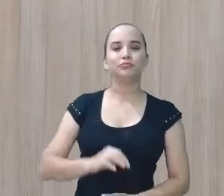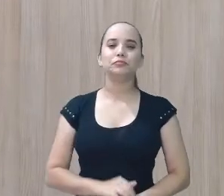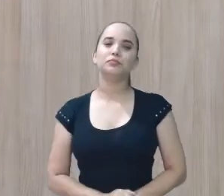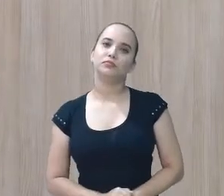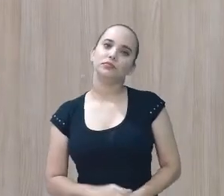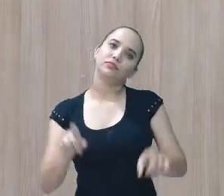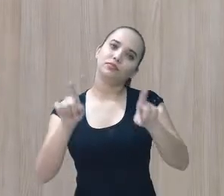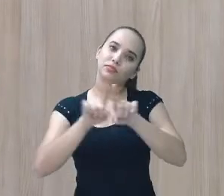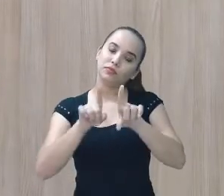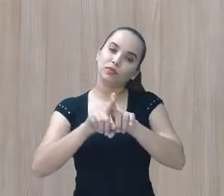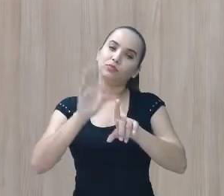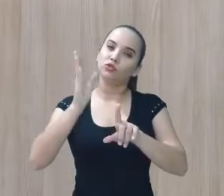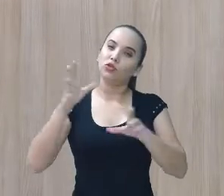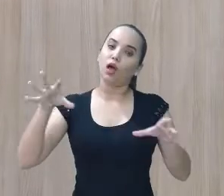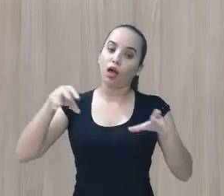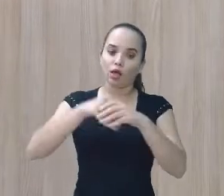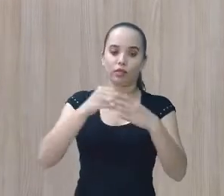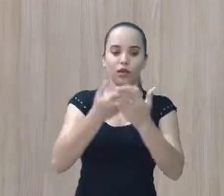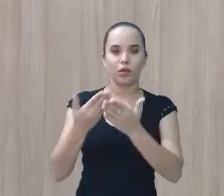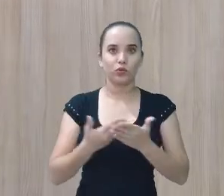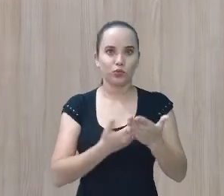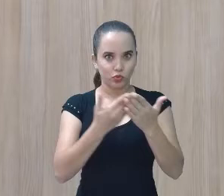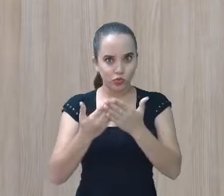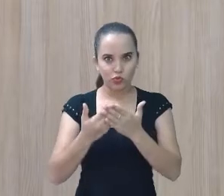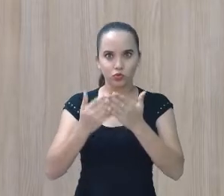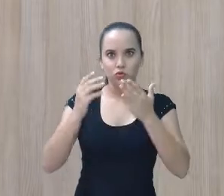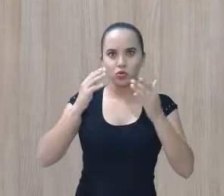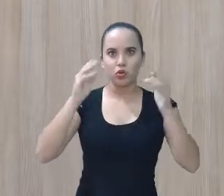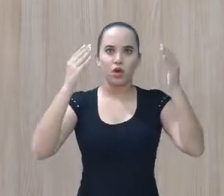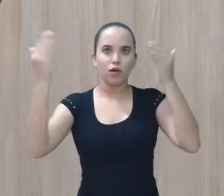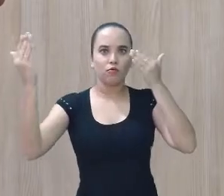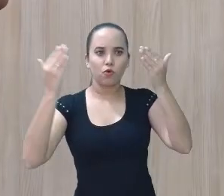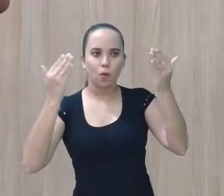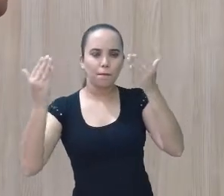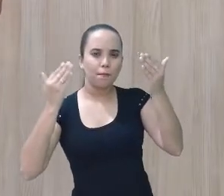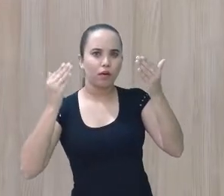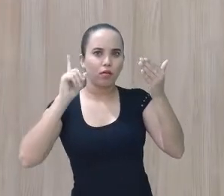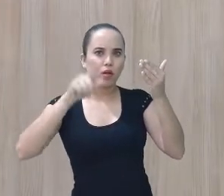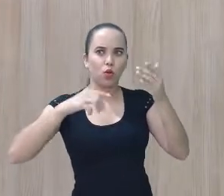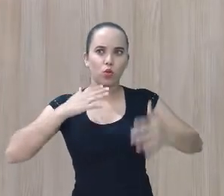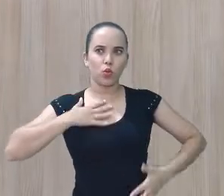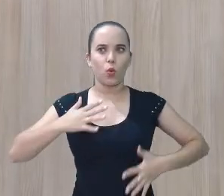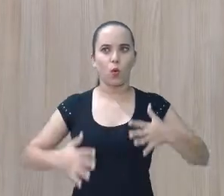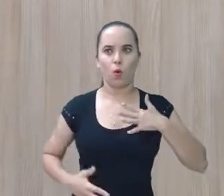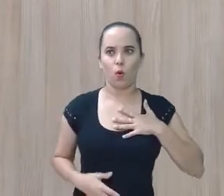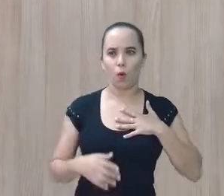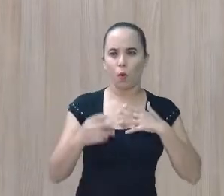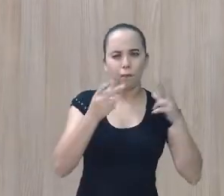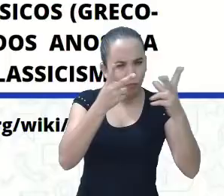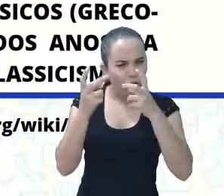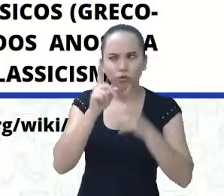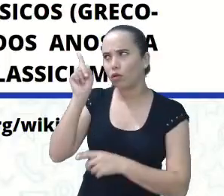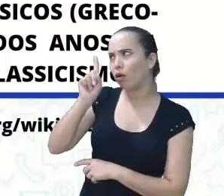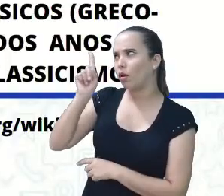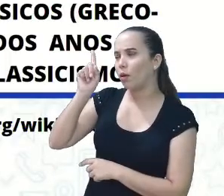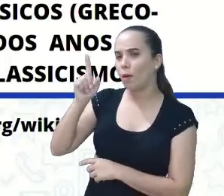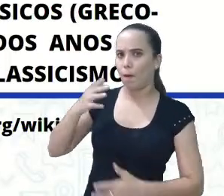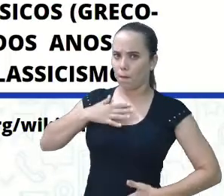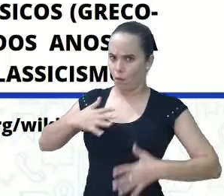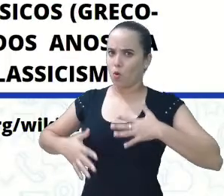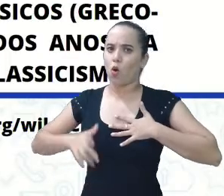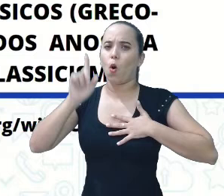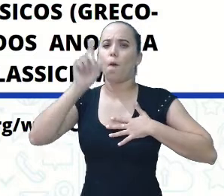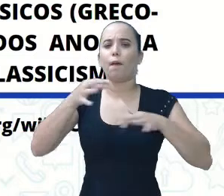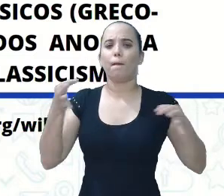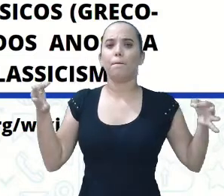Também dentro dos estudos de proporção do corpo. Veja que o corpo está perfeito e por cima ele